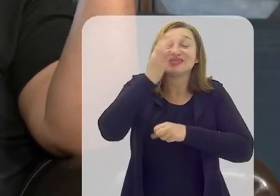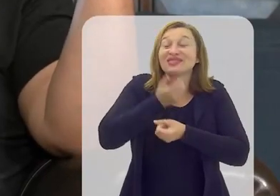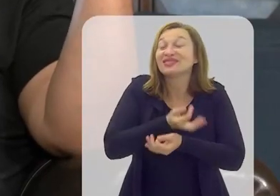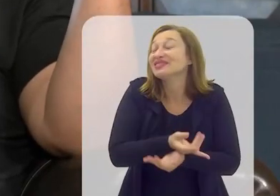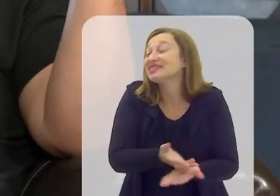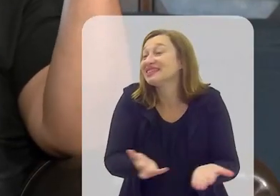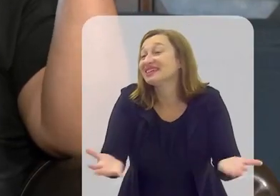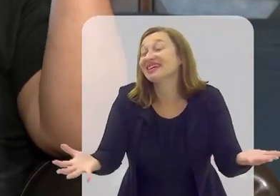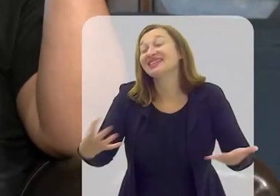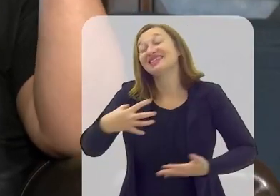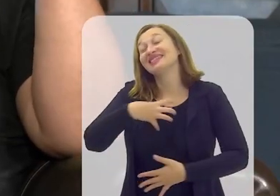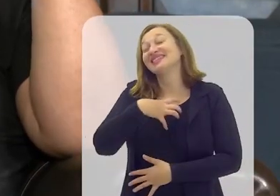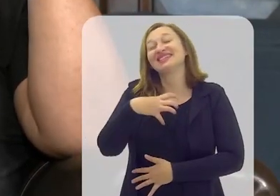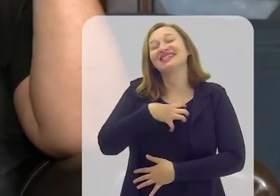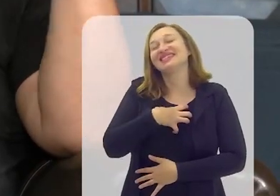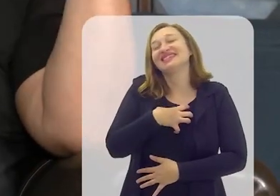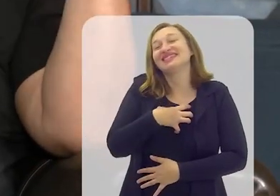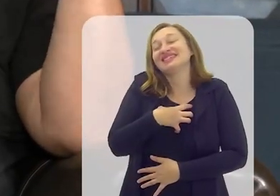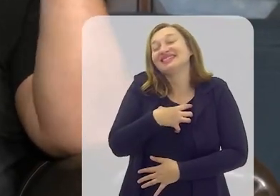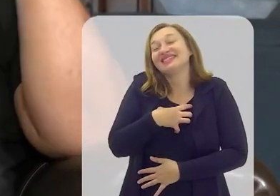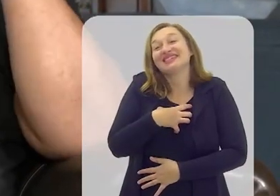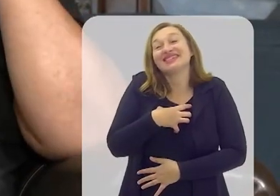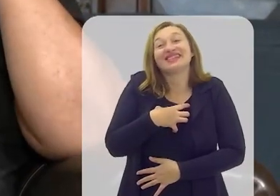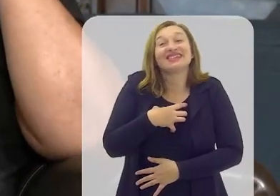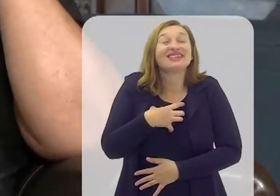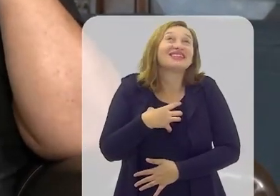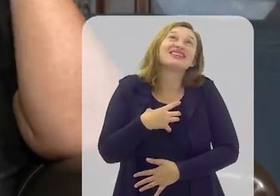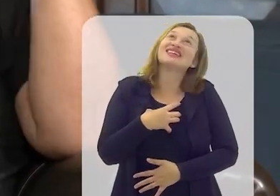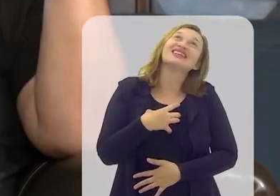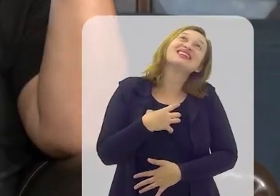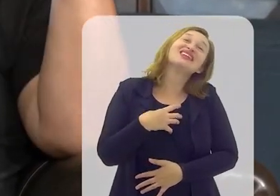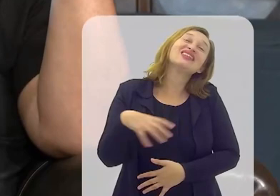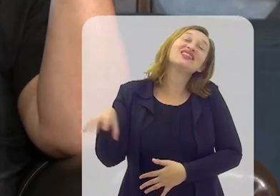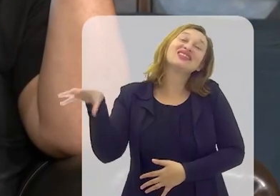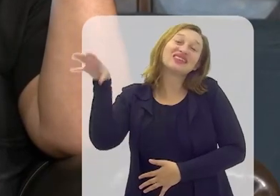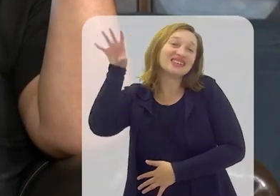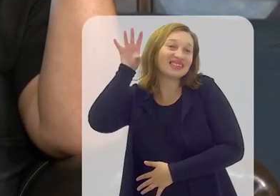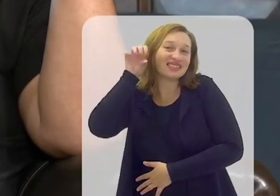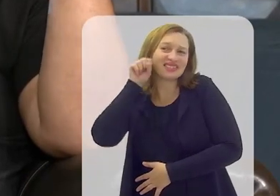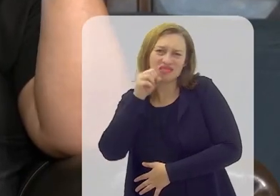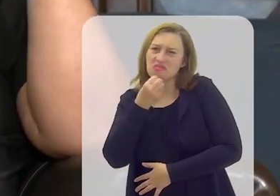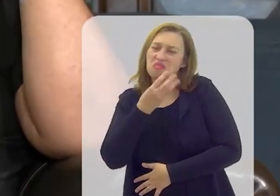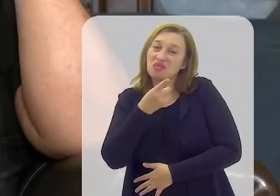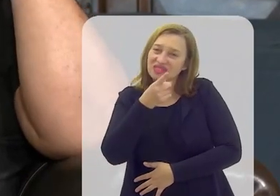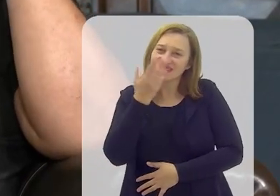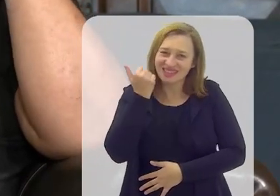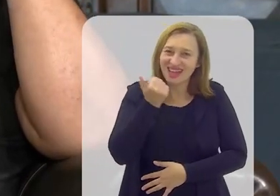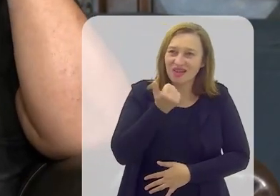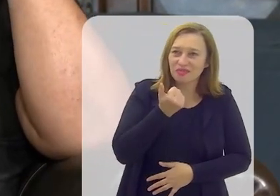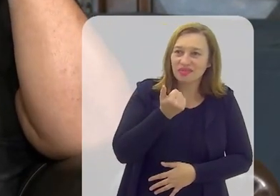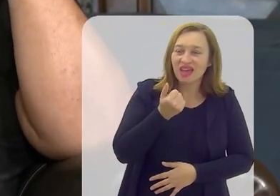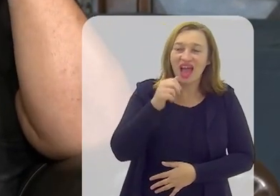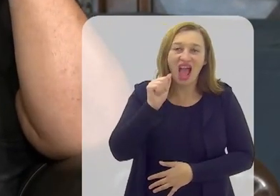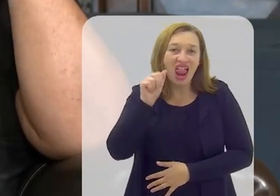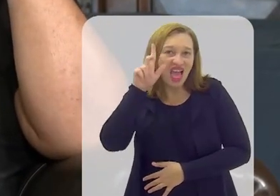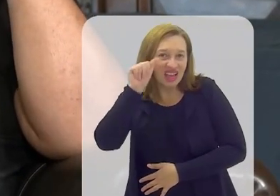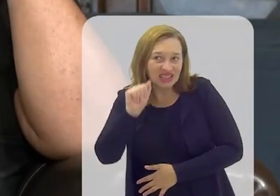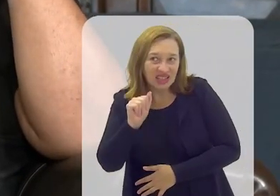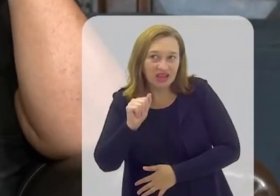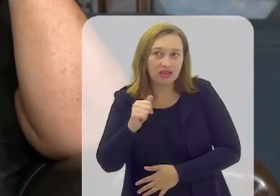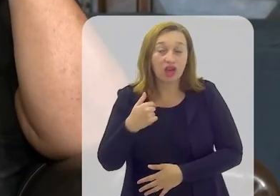num jardim maravilhoso. E ali, glorificando, né? Coisa boa. Você sabe de uma